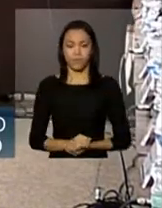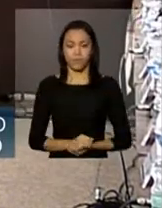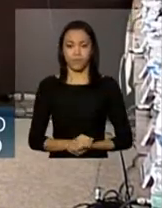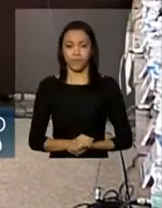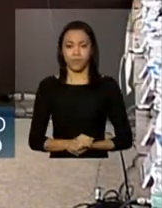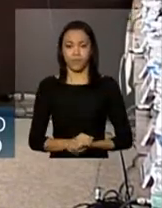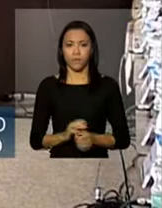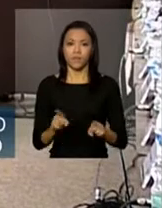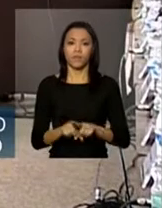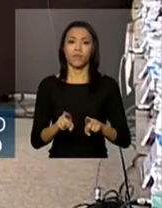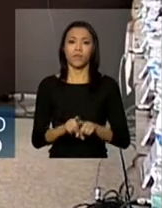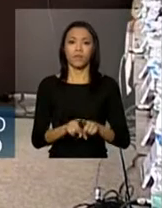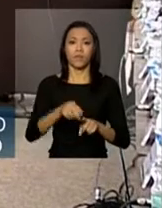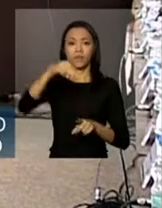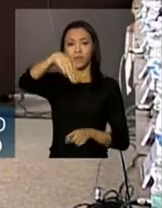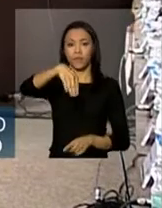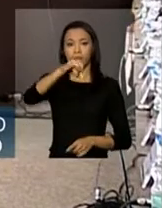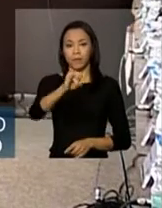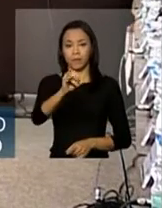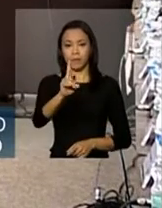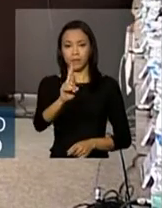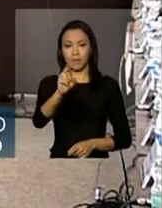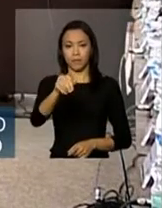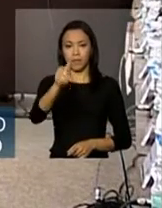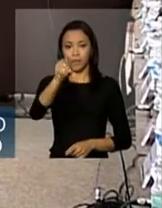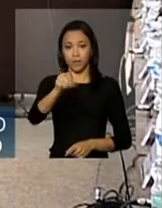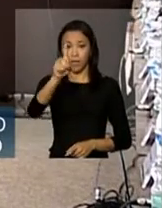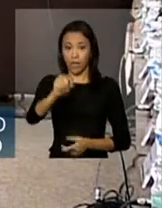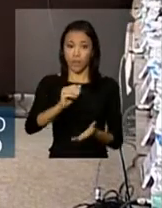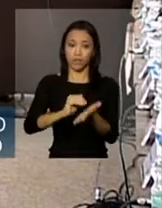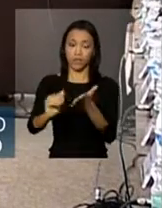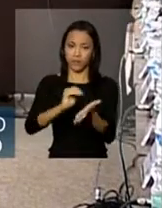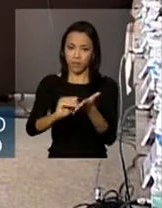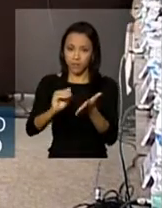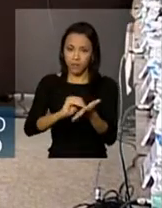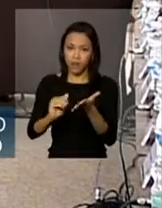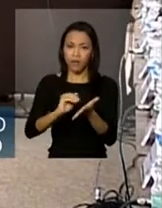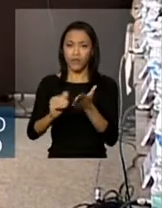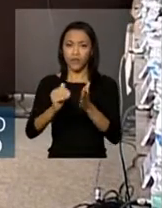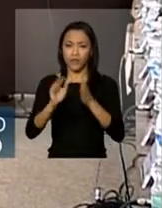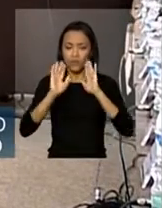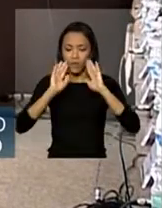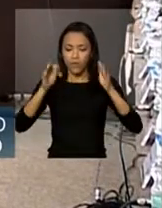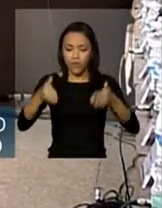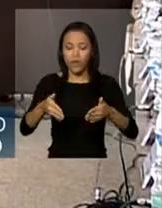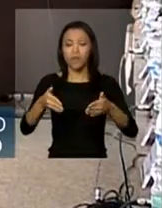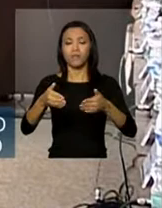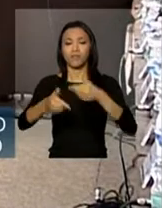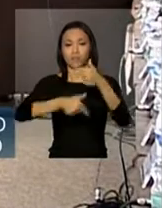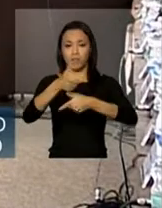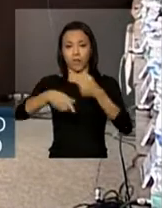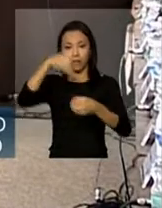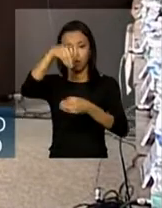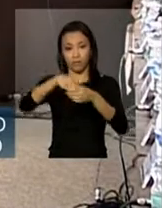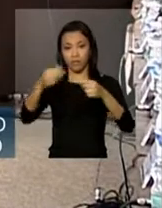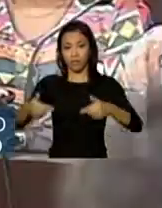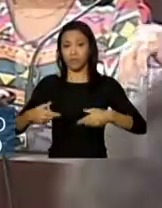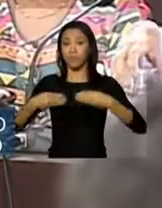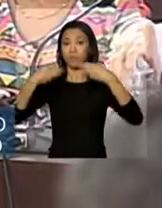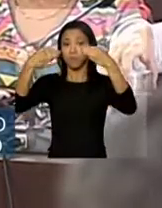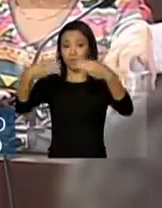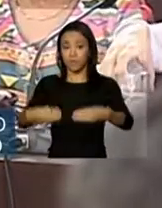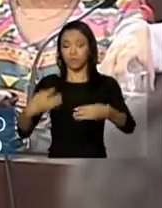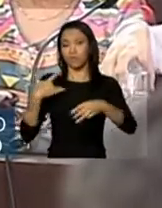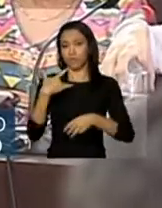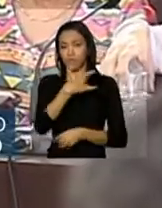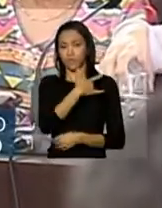do senhor Elvésio Miranda Magalhães Júnior, secretário de Atenção à Saúde do Ministério da Saúde, e